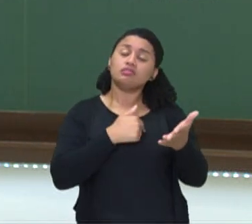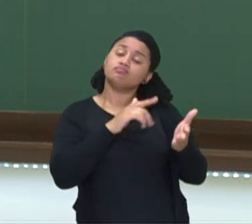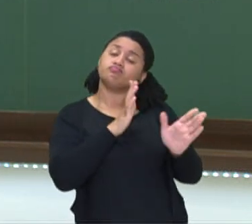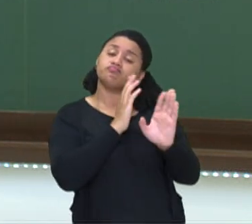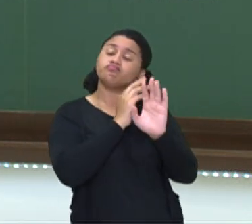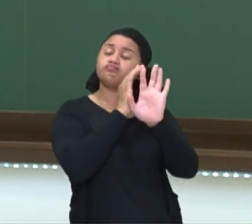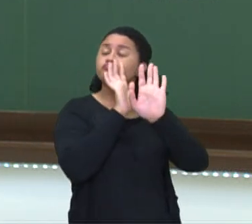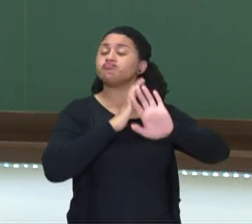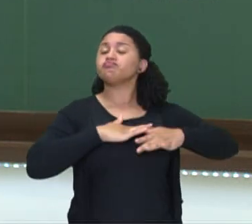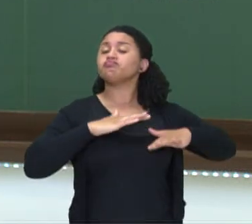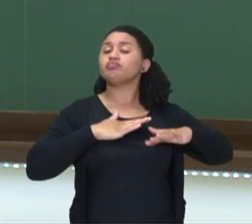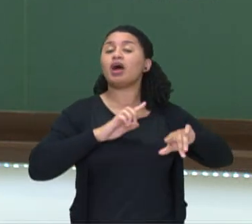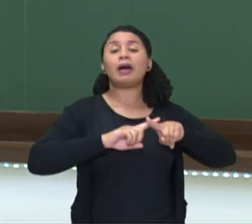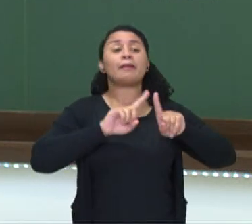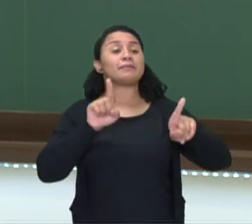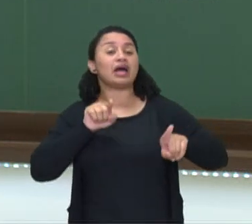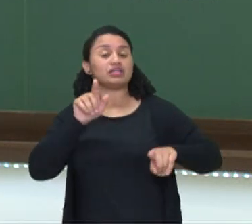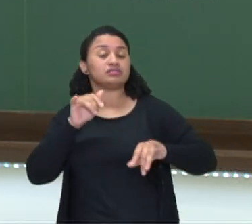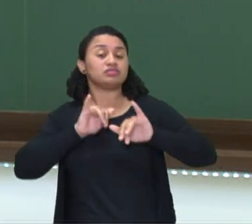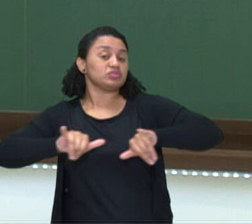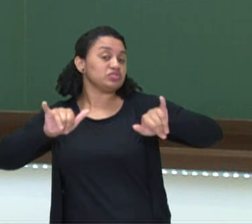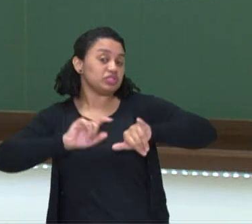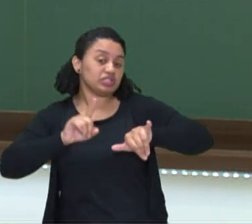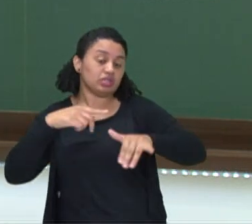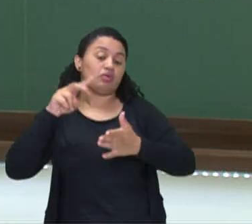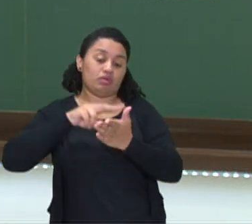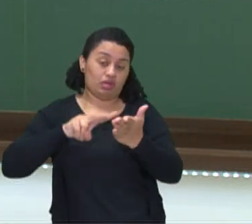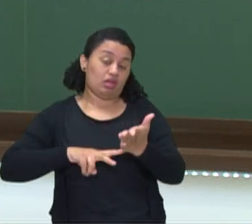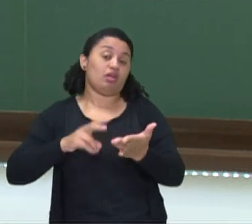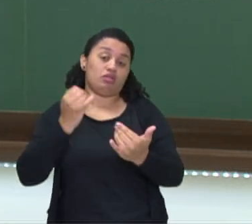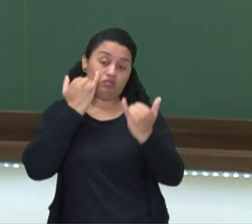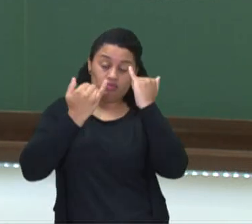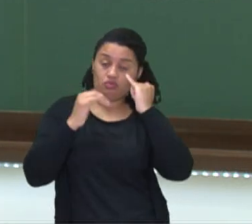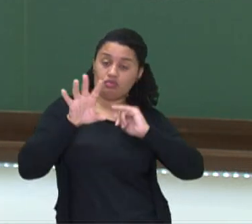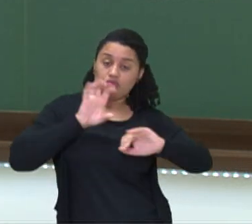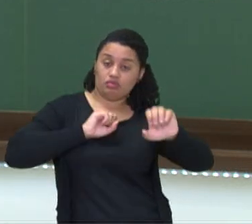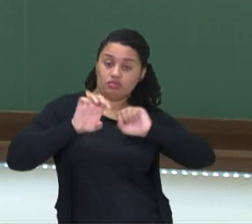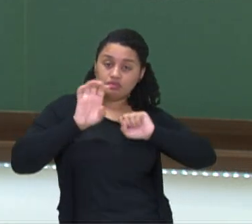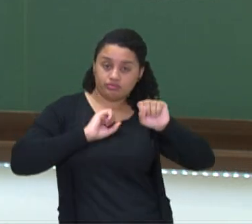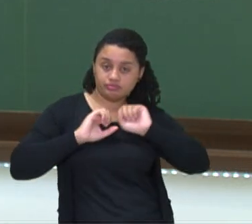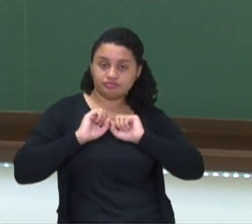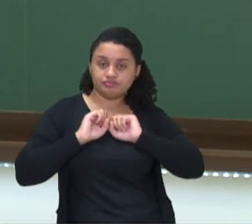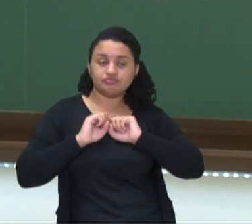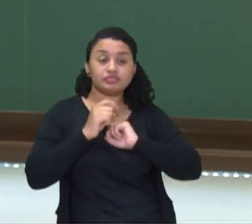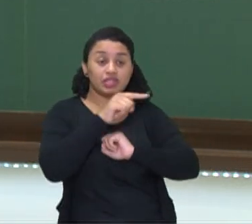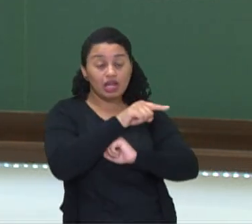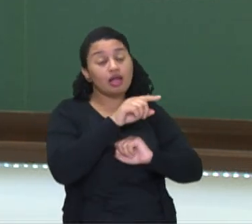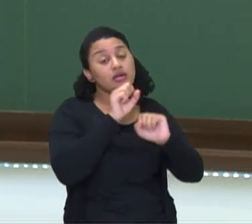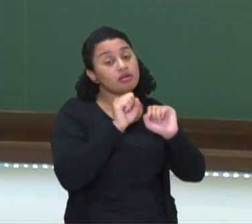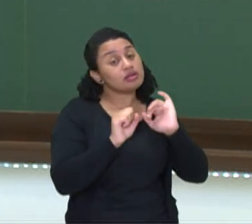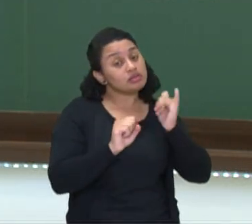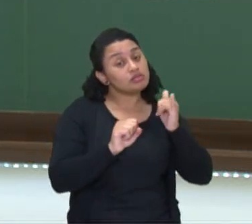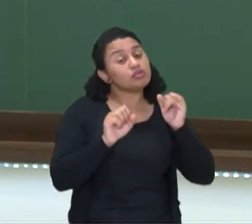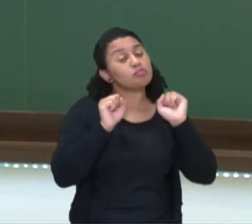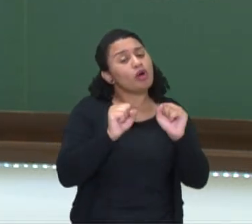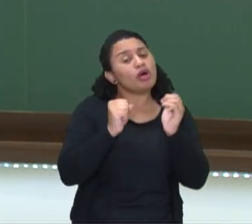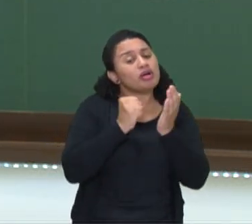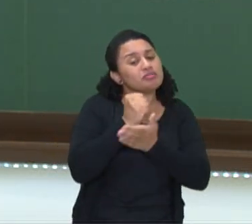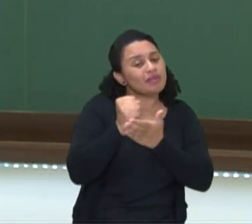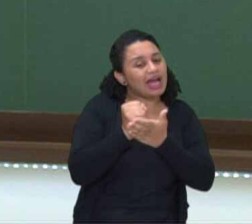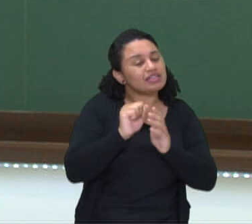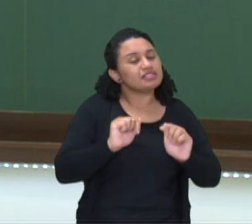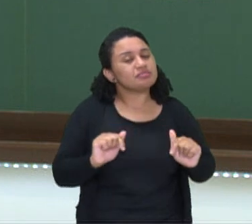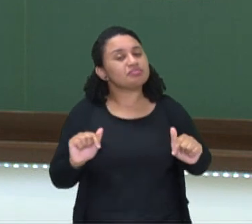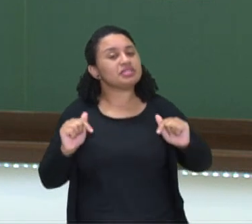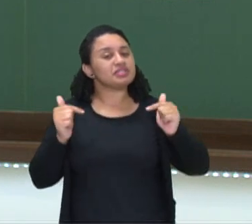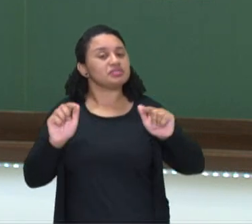um entretenimento, um lazer para o seu leitor, e sim, pode embasar as ações humanas, mas o